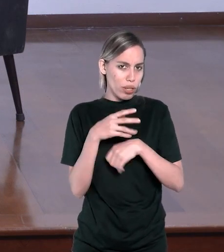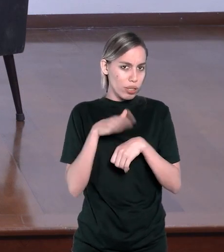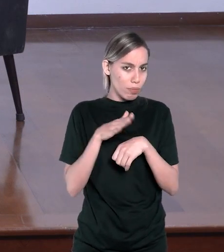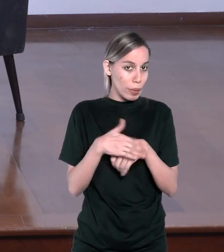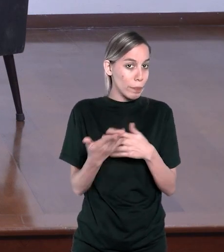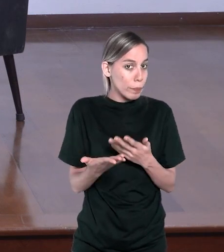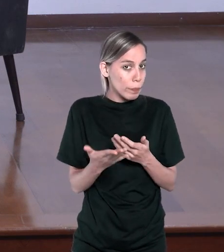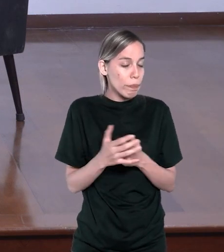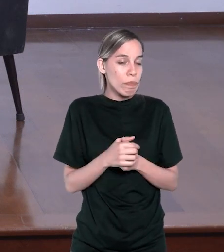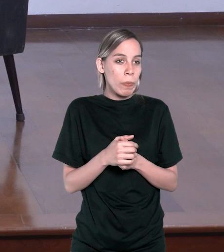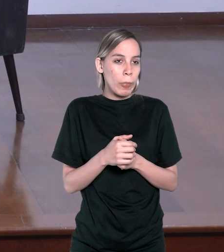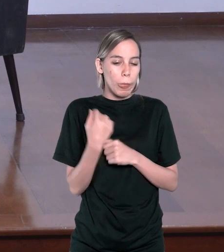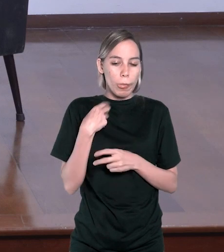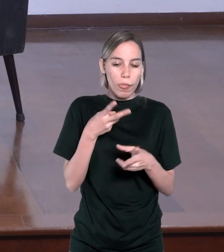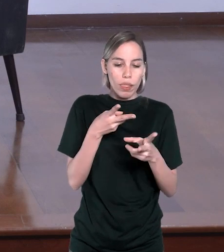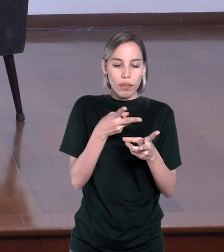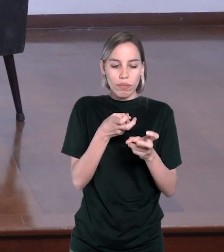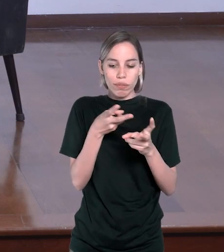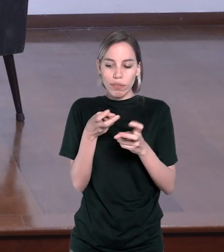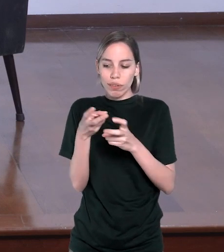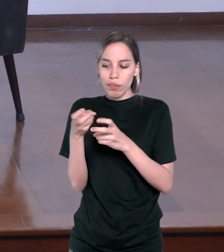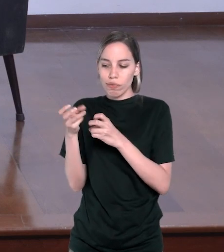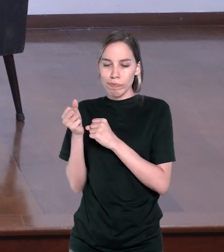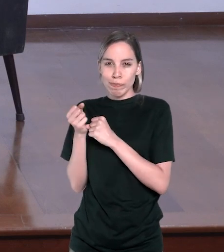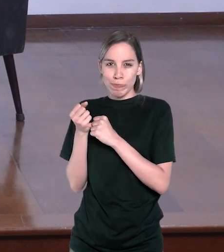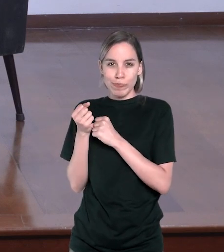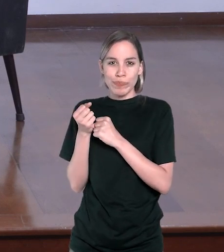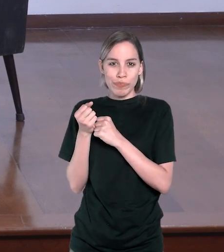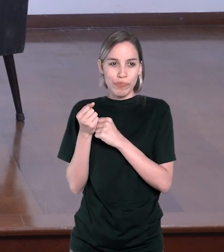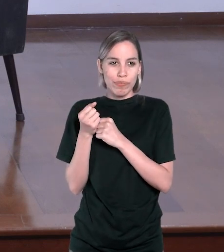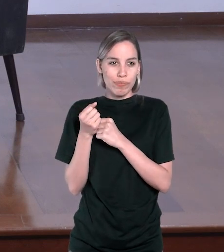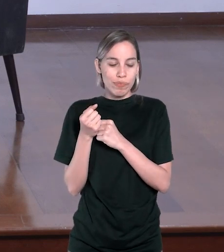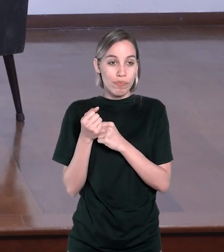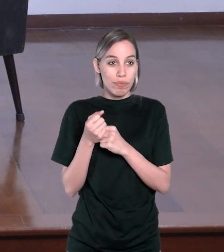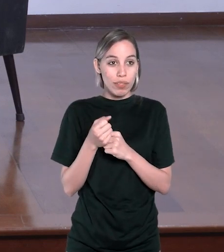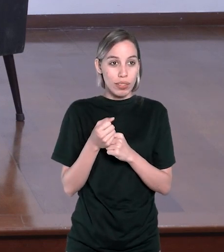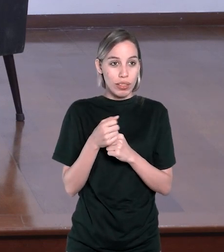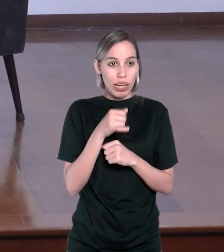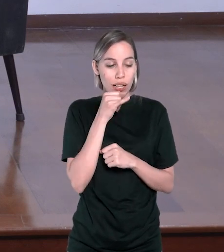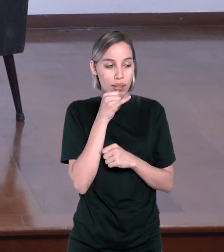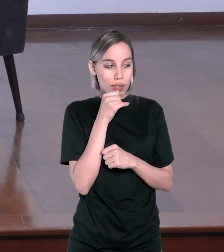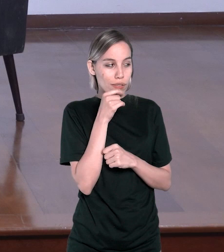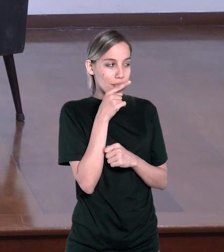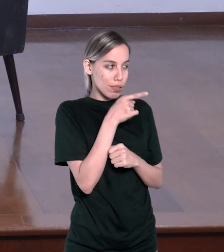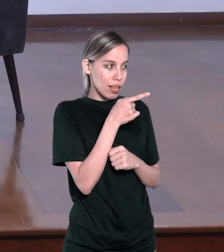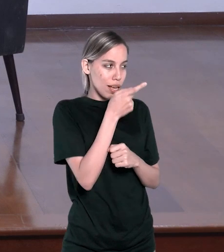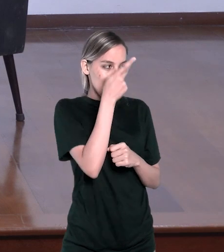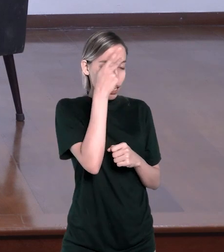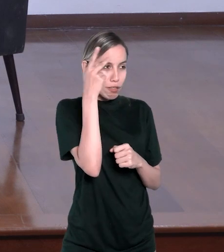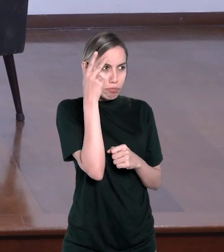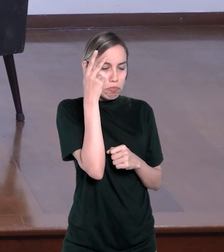É muito observação, né? Muito intuição. Por exemplo, eu achei que você é um personagem incrível.